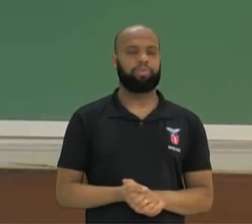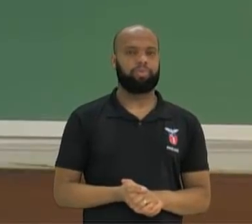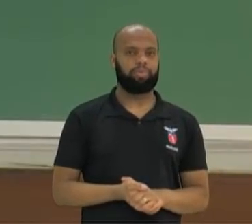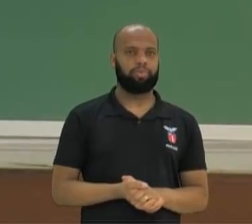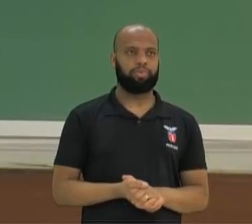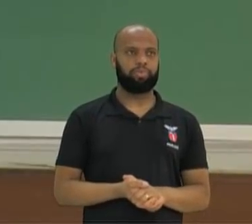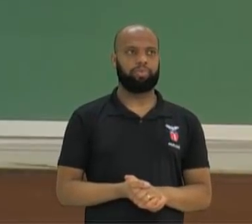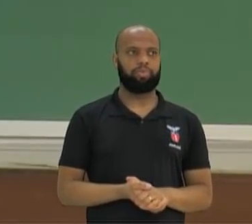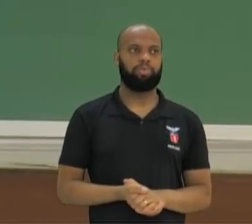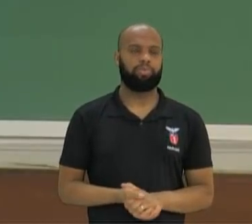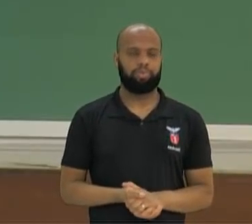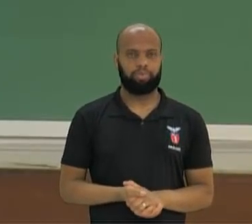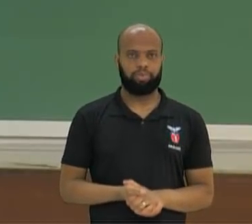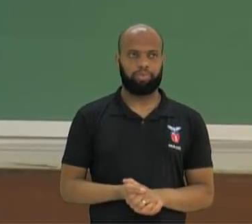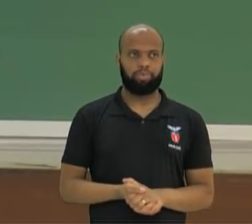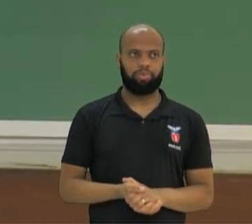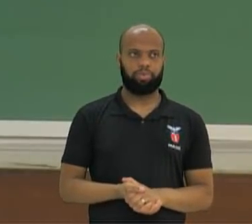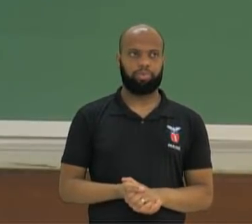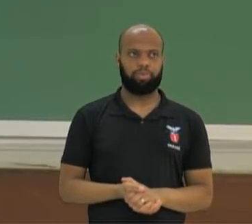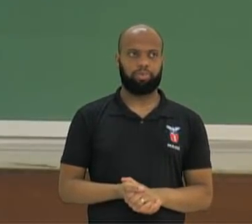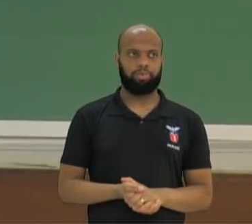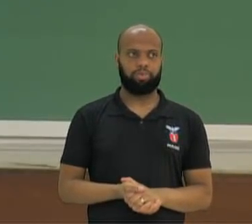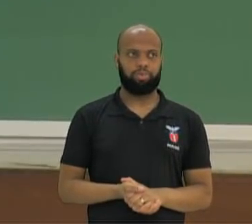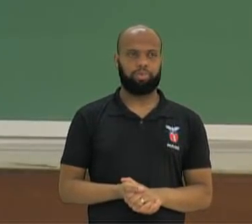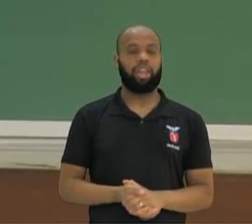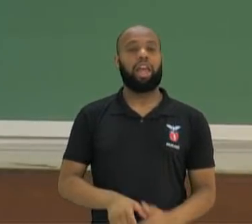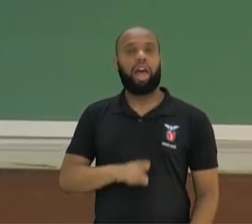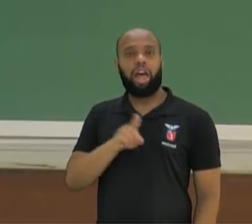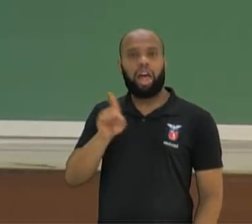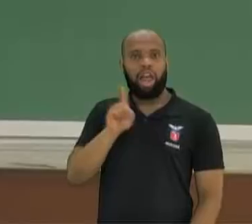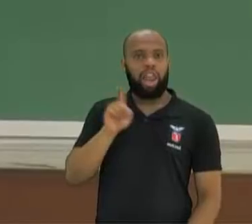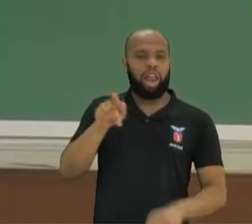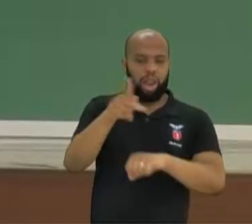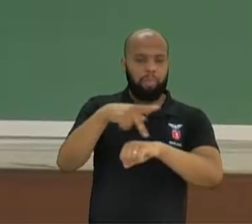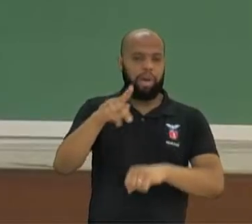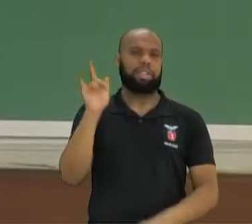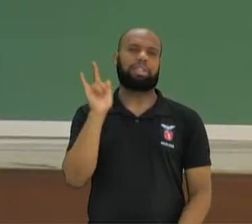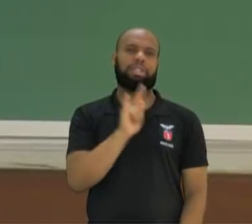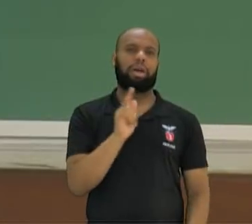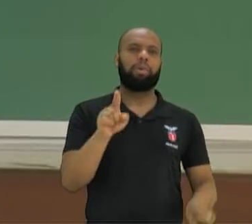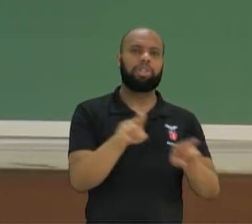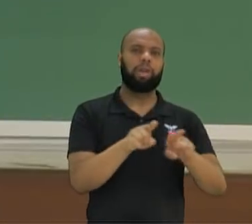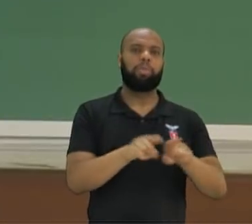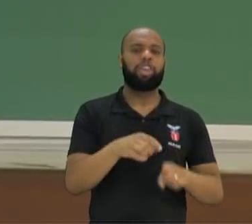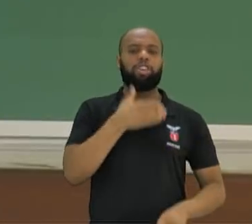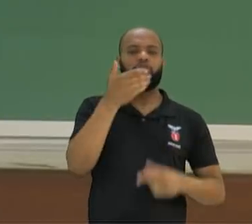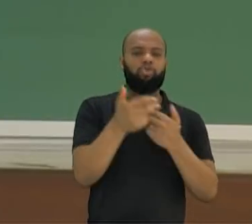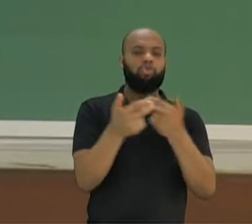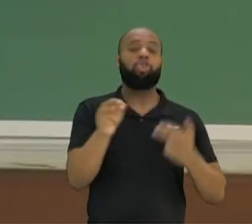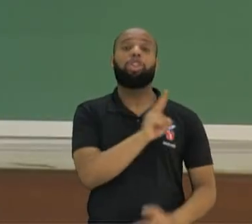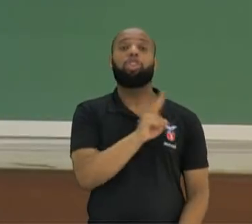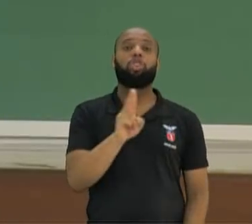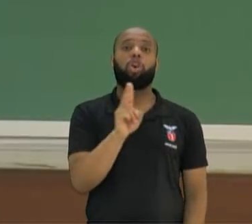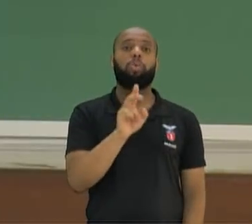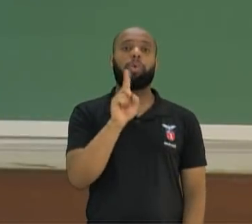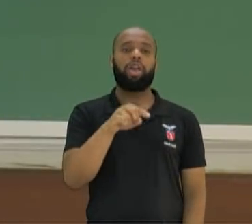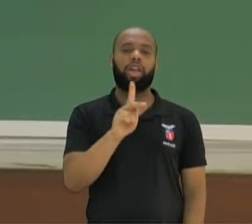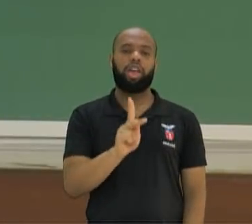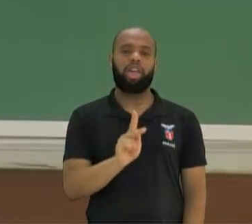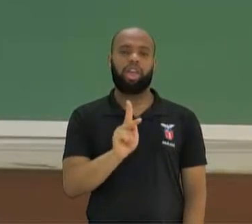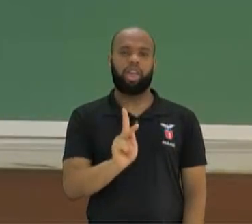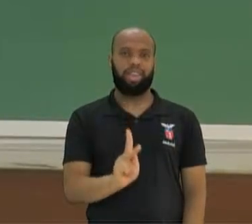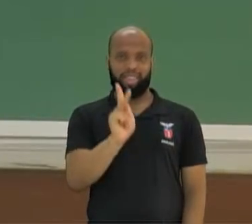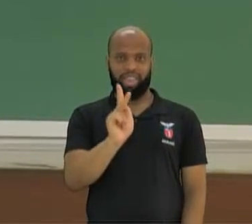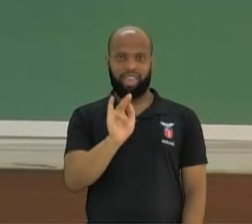um neozelandês levou lá para... Eles são apaixonados pelo kiwi lá. A gente viu em aulas anteriores, faz até produtos de beleza, né? Com base nessa